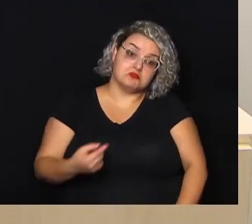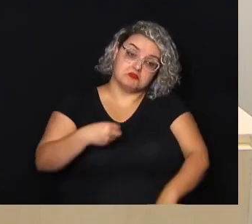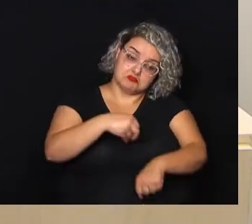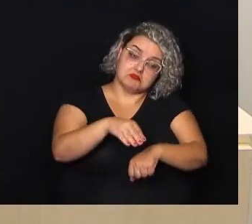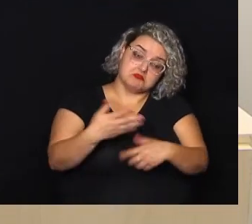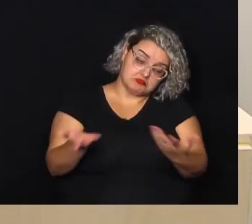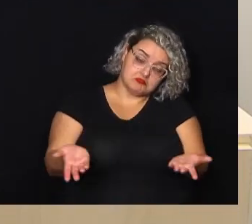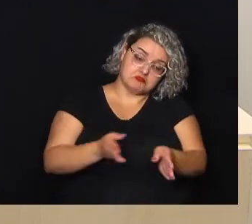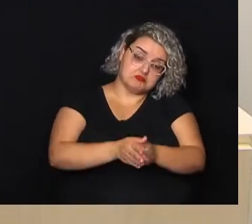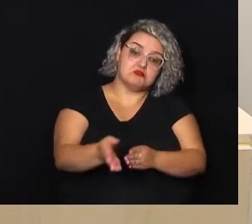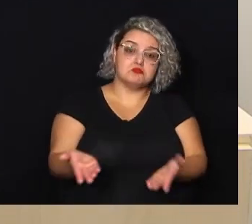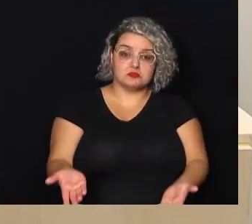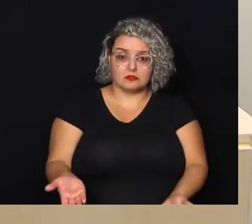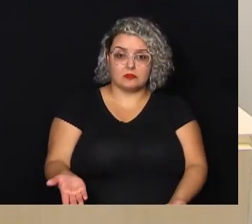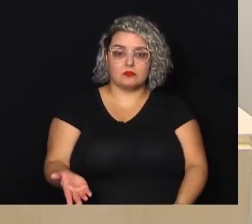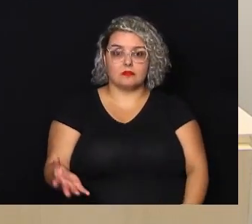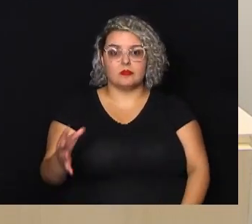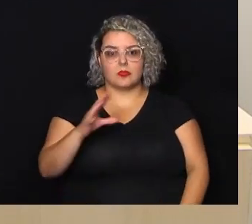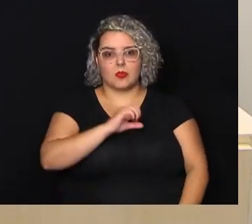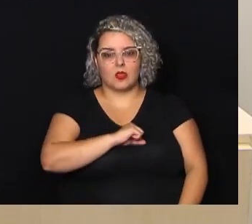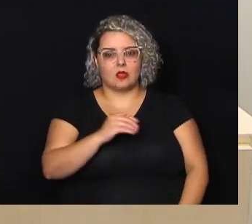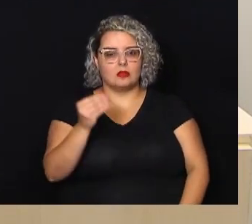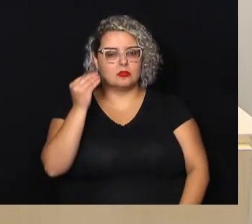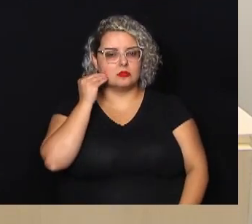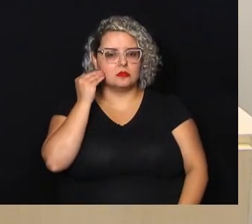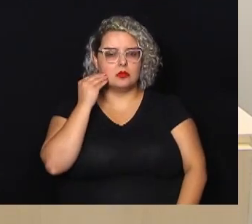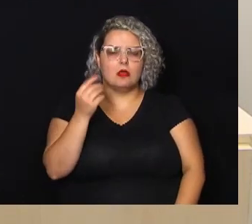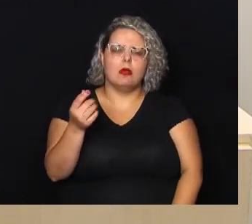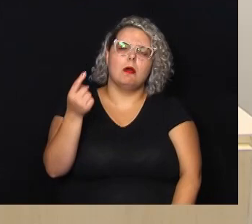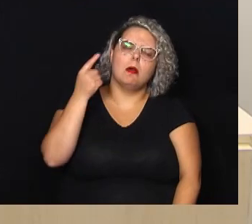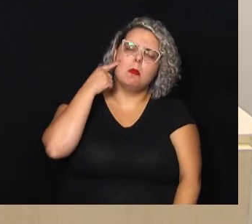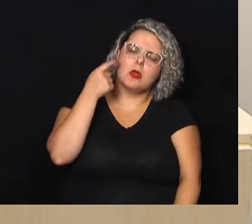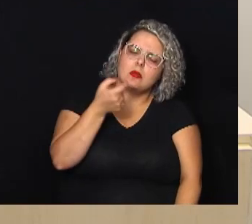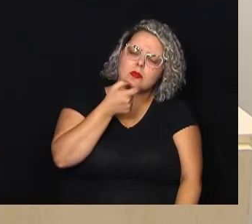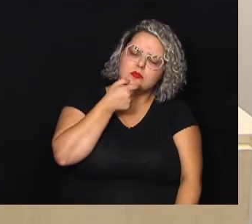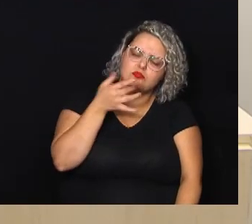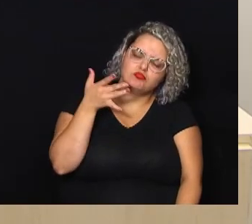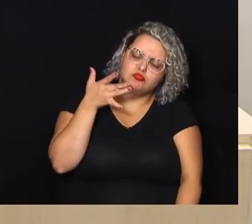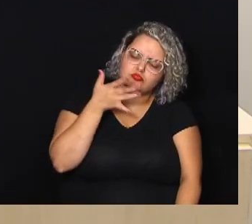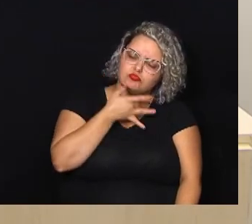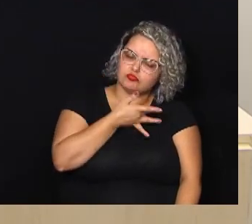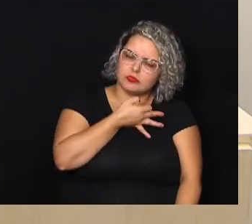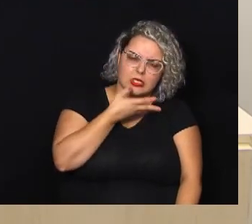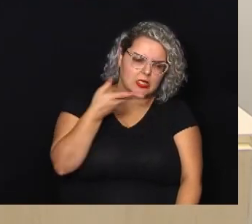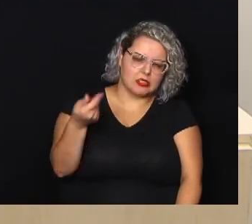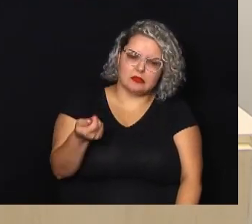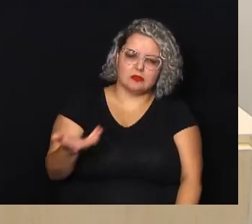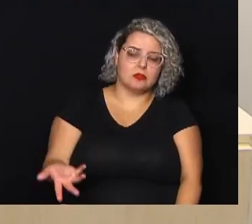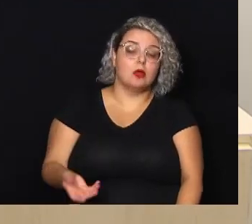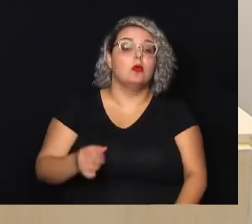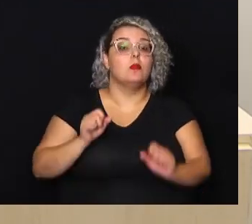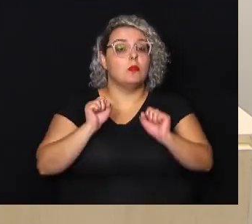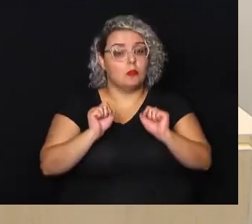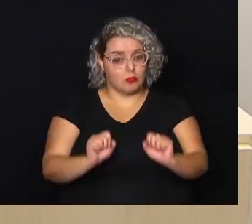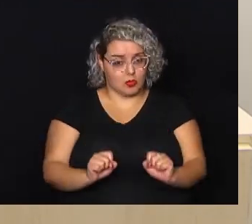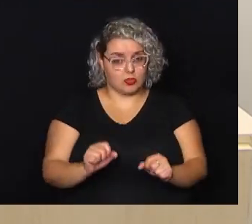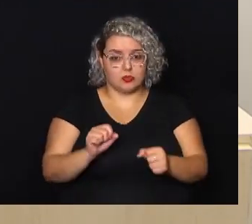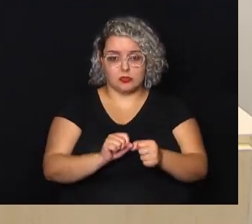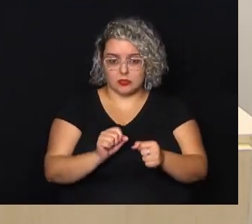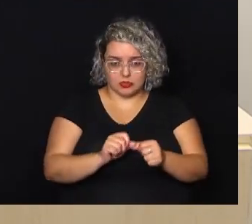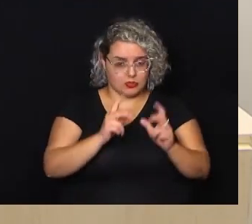aí uma sugestão para você que gosta de testar, pensa numa bolachinha deliciosa, pode testar, pode então